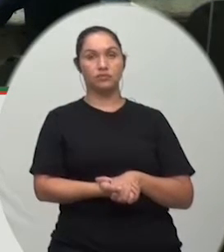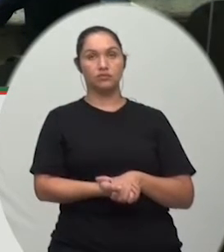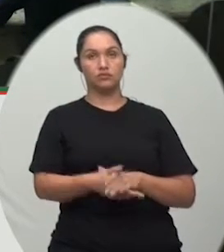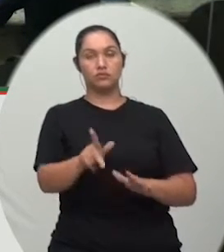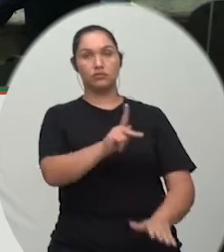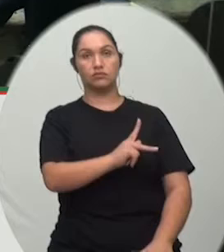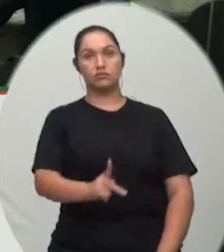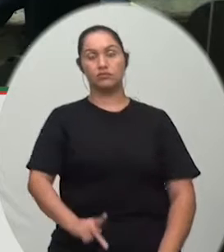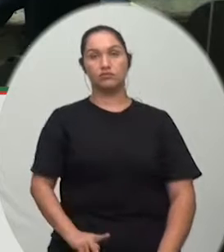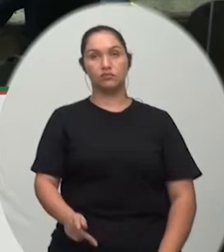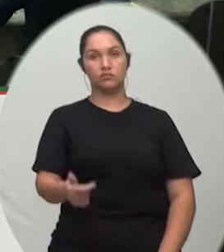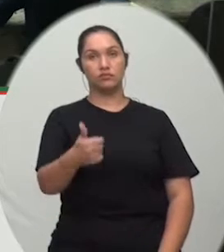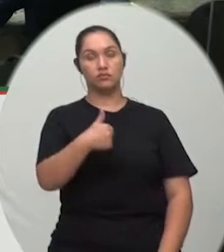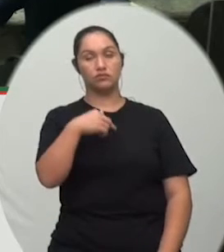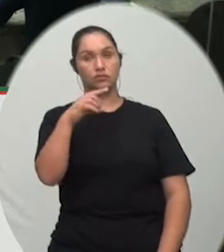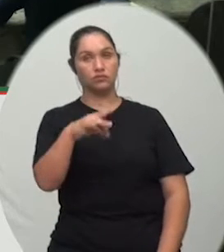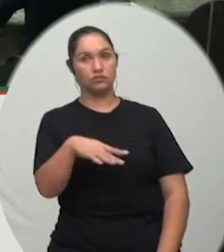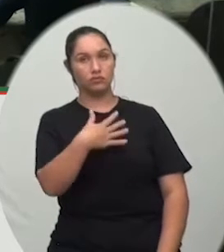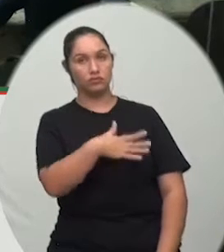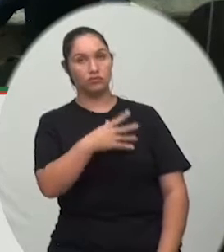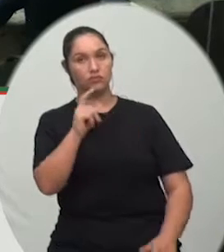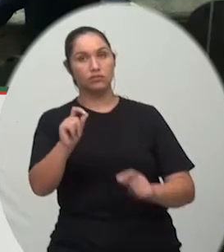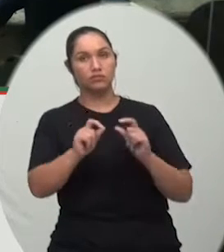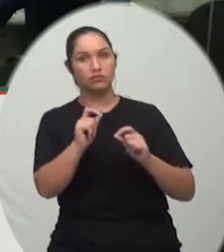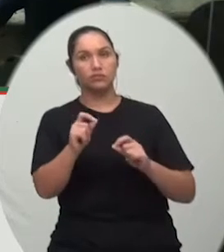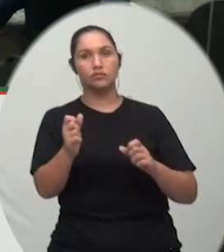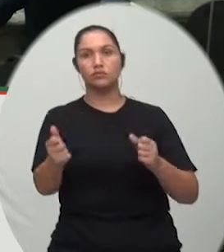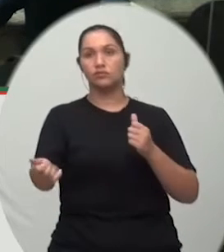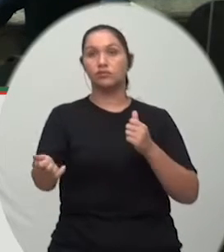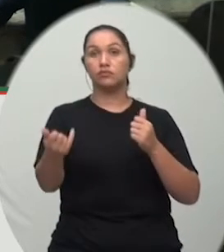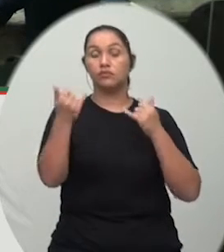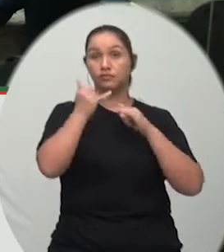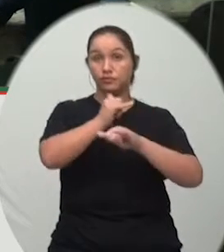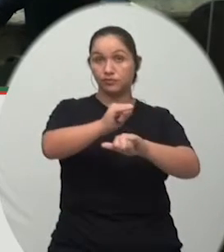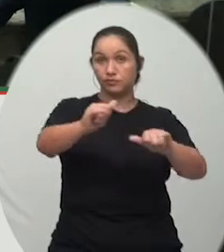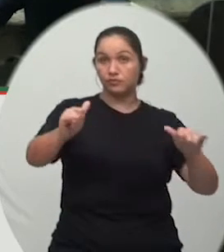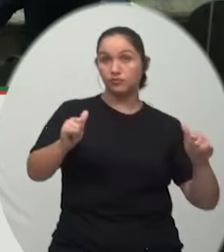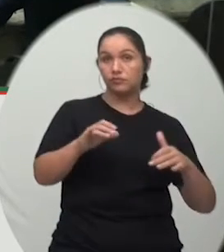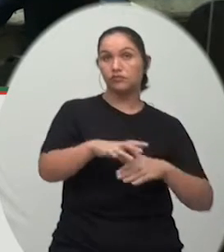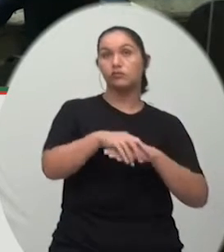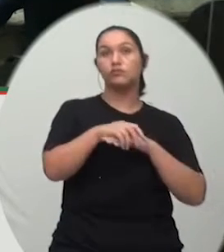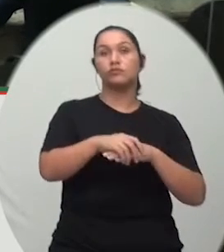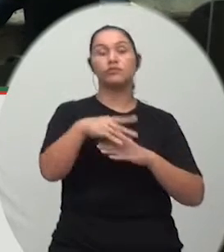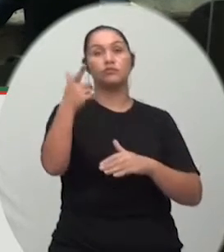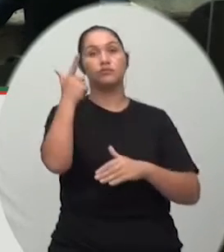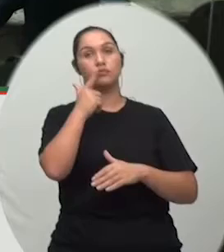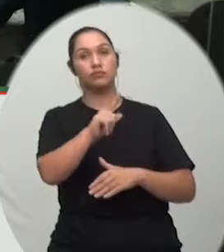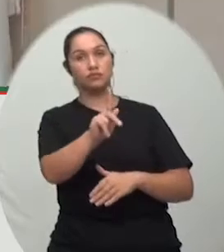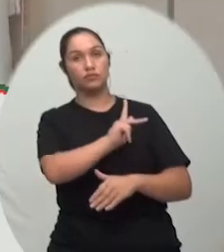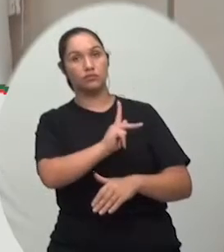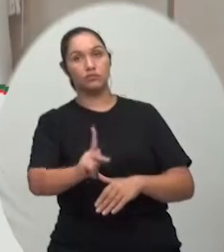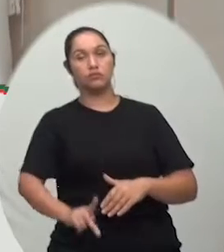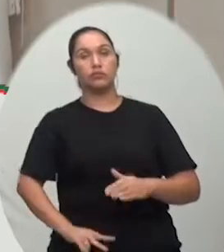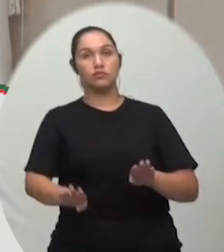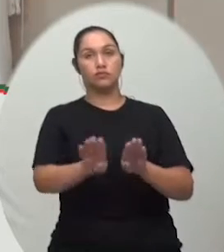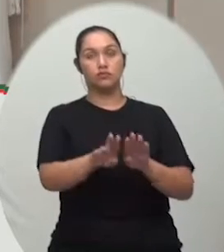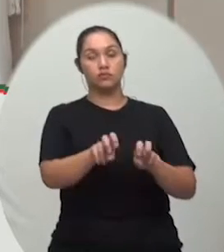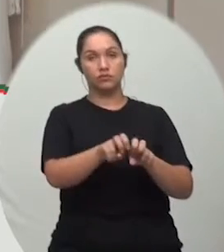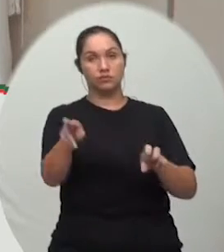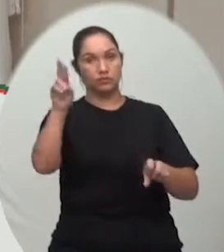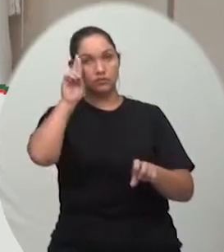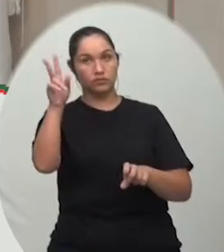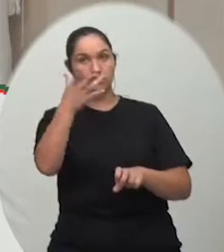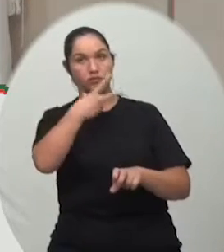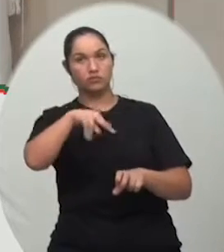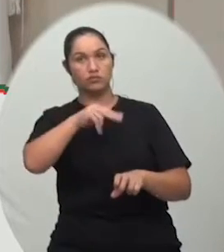Senhor presidente, é só para trazer a informação, cumprimentar mais uma vez Vossa Excelência, demais membros da mesa, vereadoras,